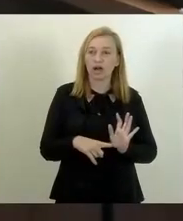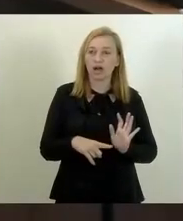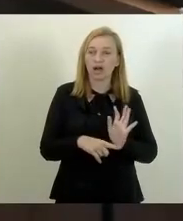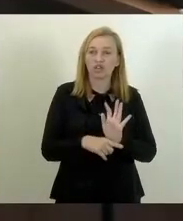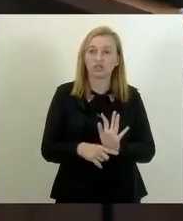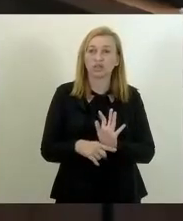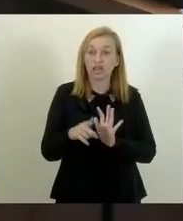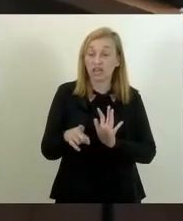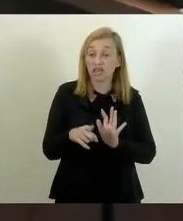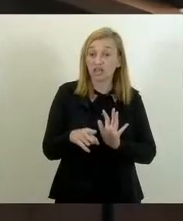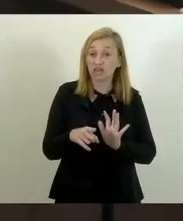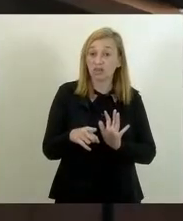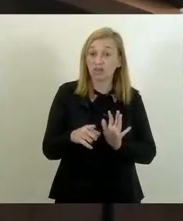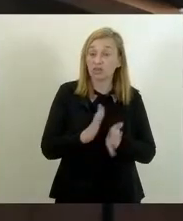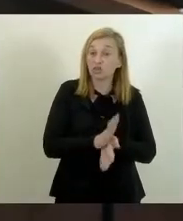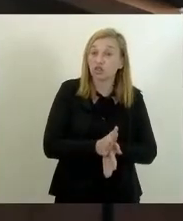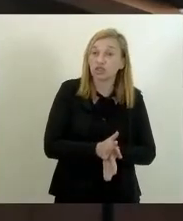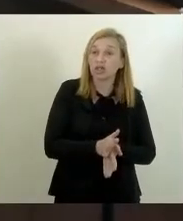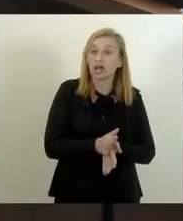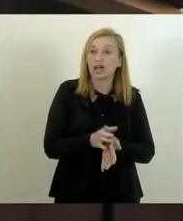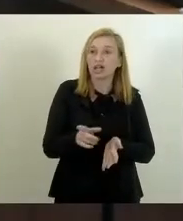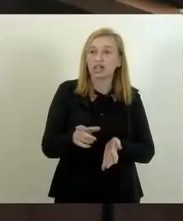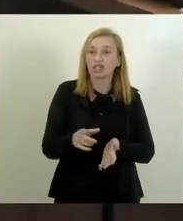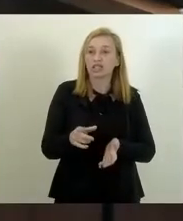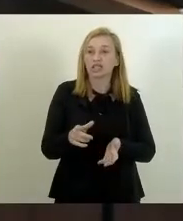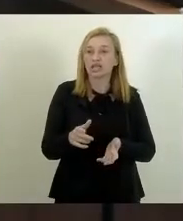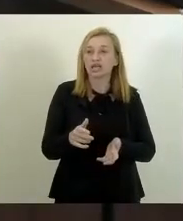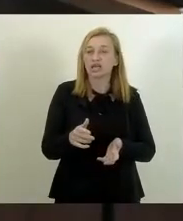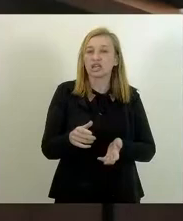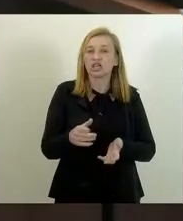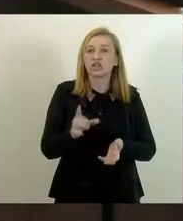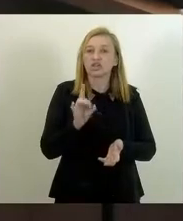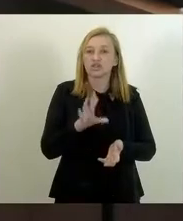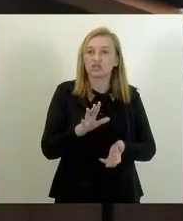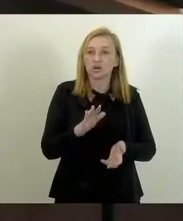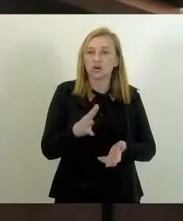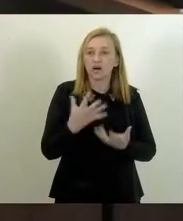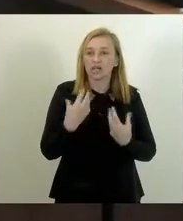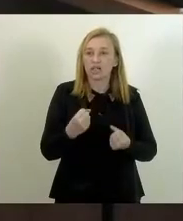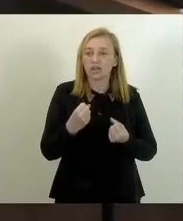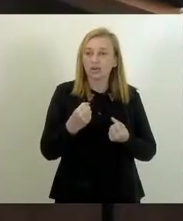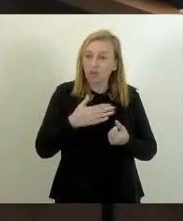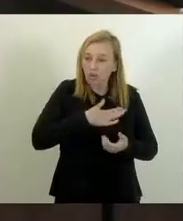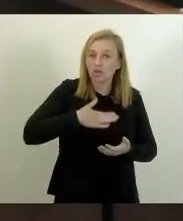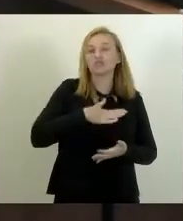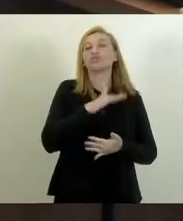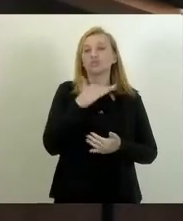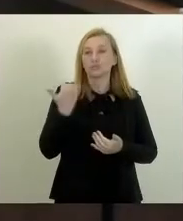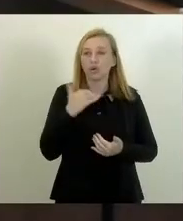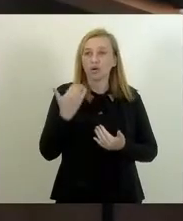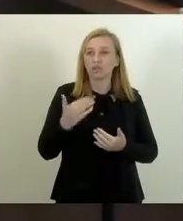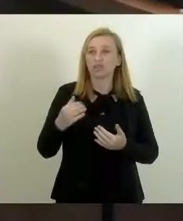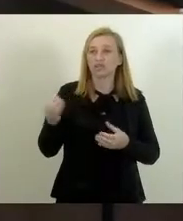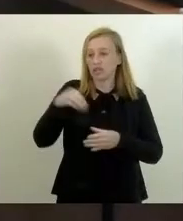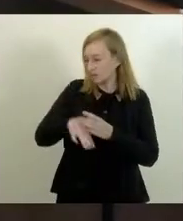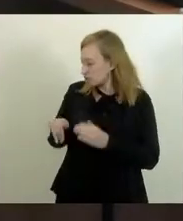ódio, aqueles que lucram com as mortes e a violência policial nas favelas e periferias.